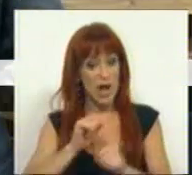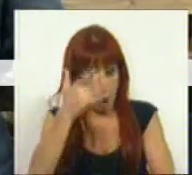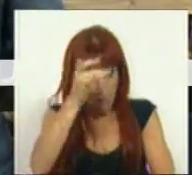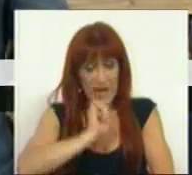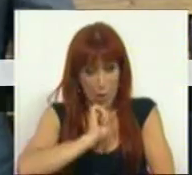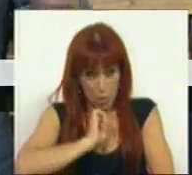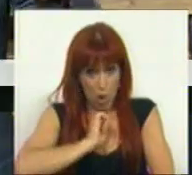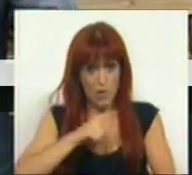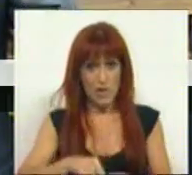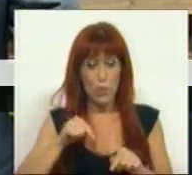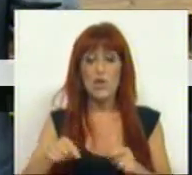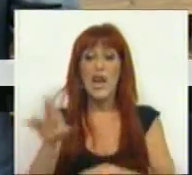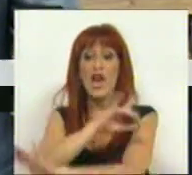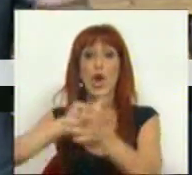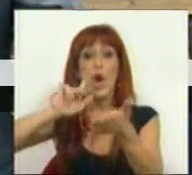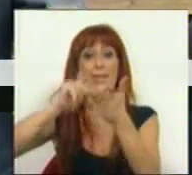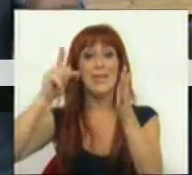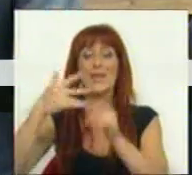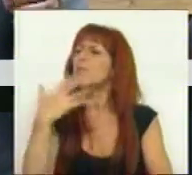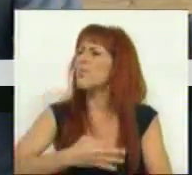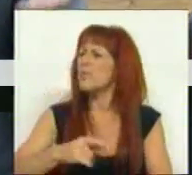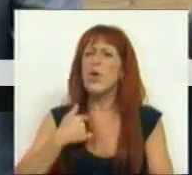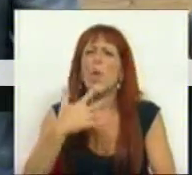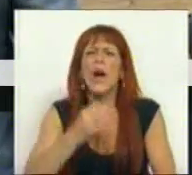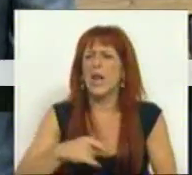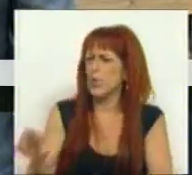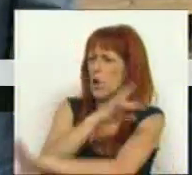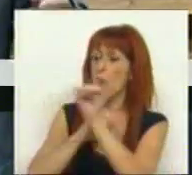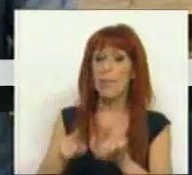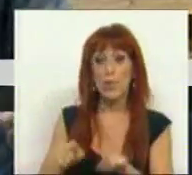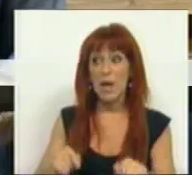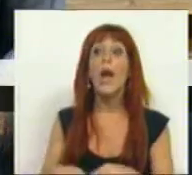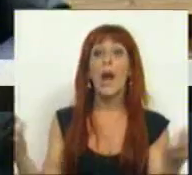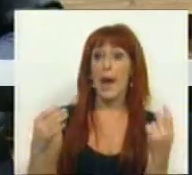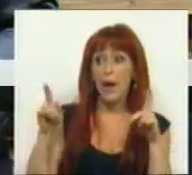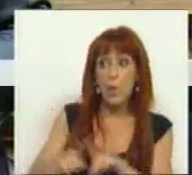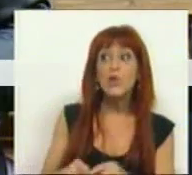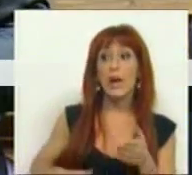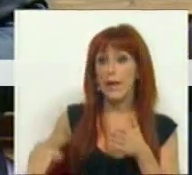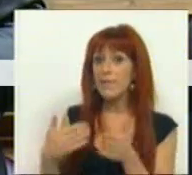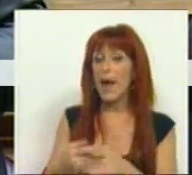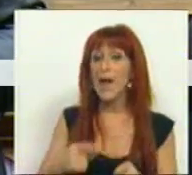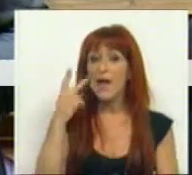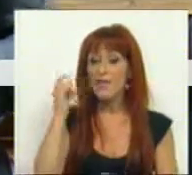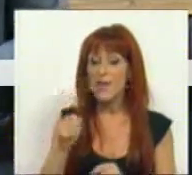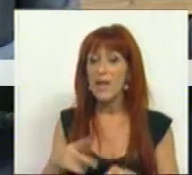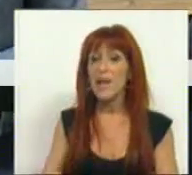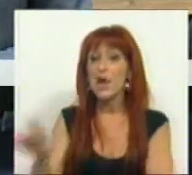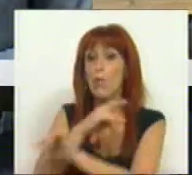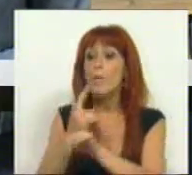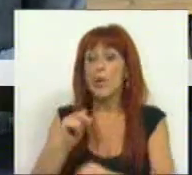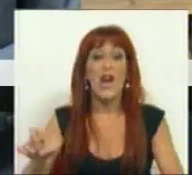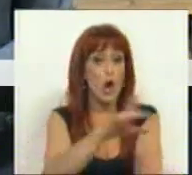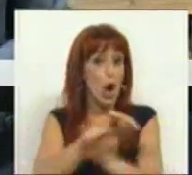nossa opinião, são os eurocéticos, aqueles que não acreditam na Europa, que estão de facto a conduzir os destinos europeus. Porque